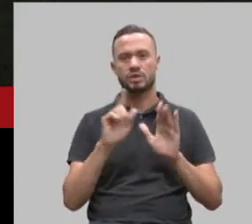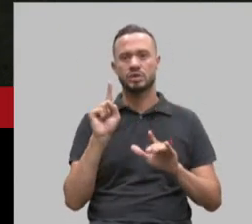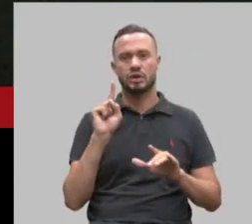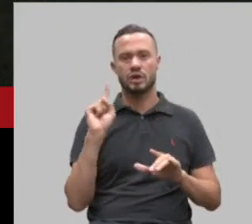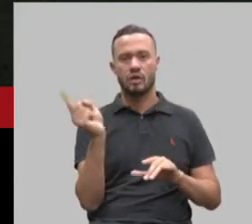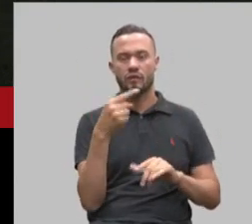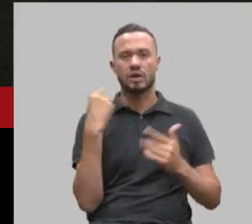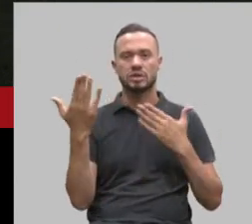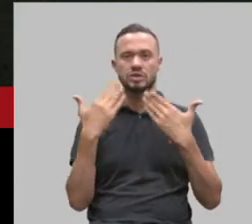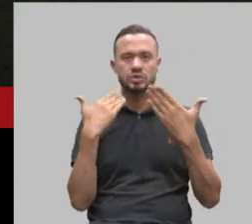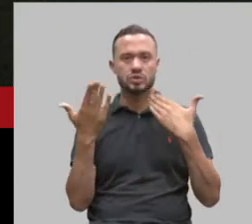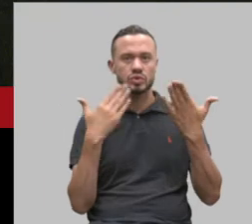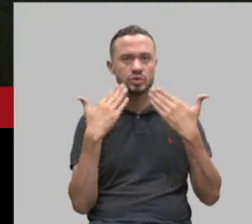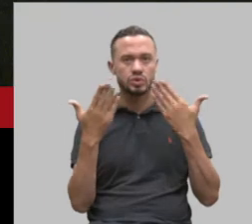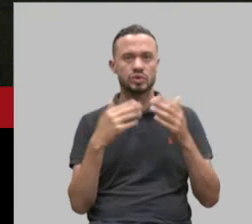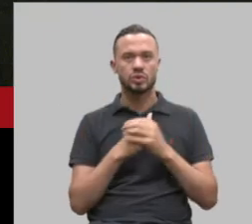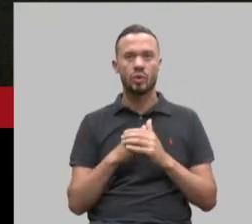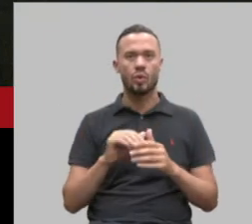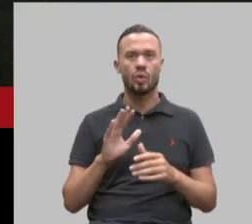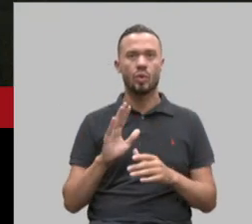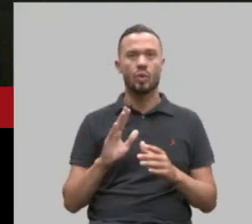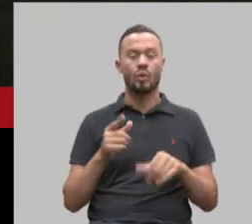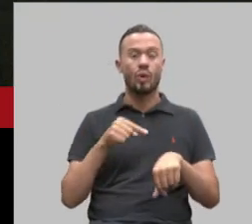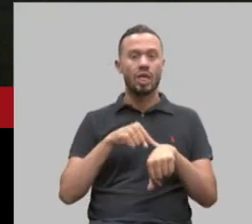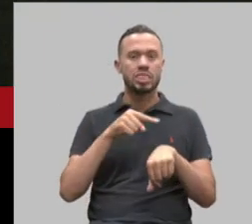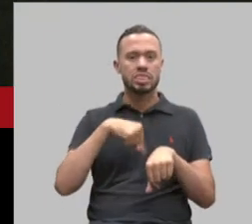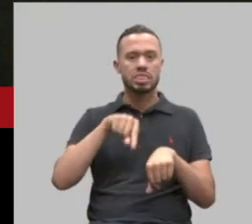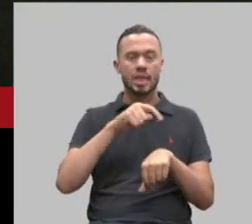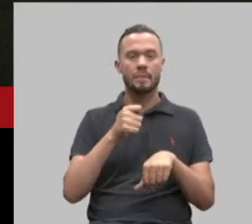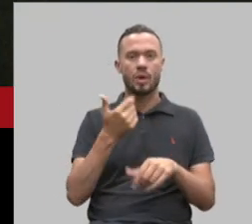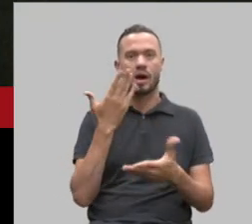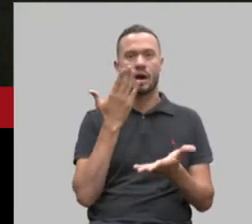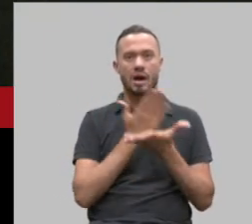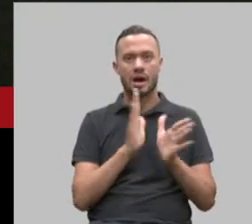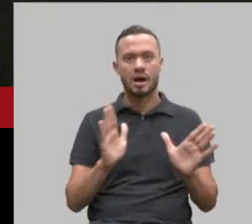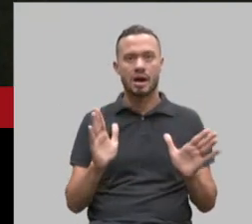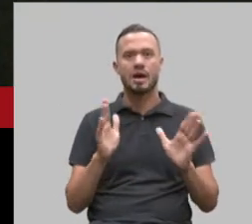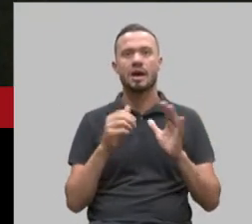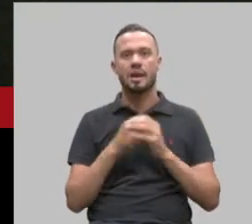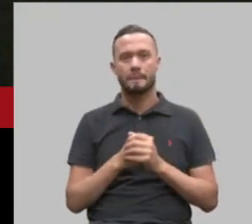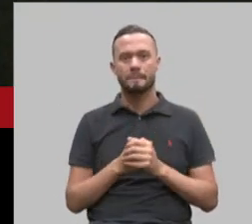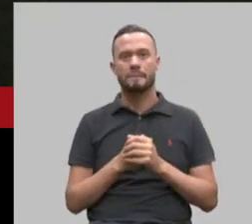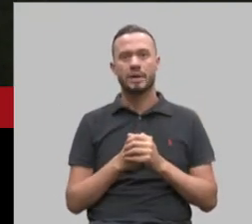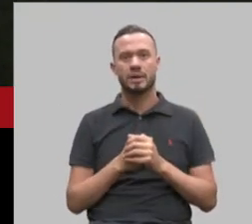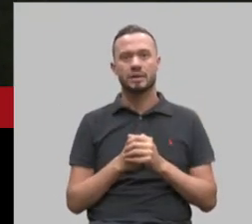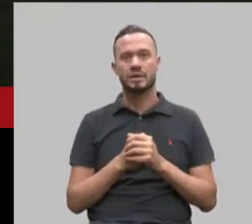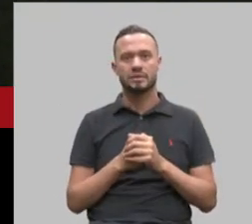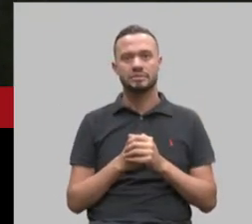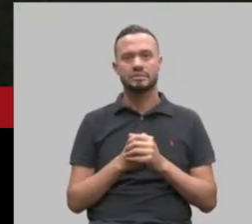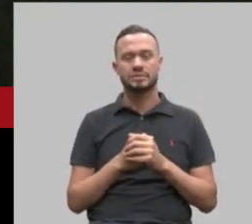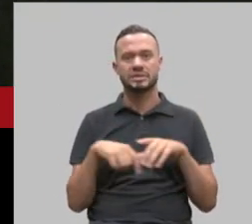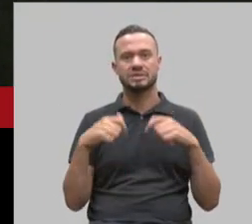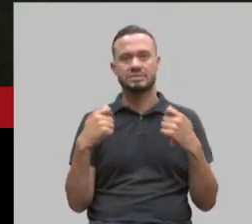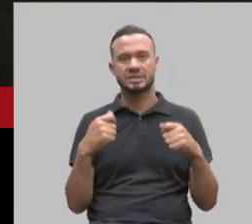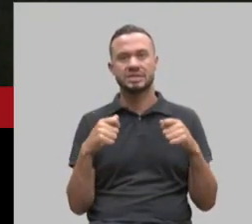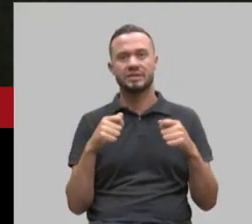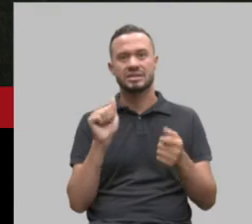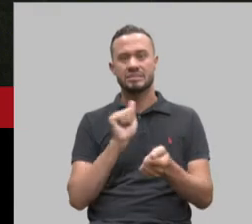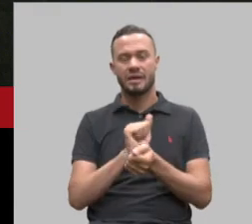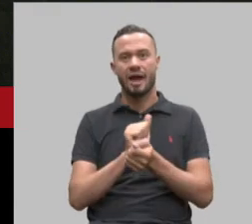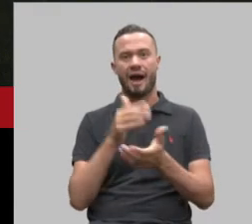debater o tempo está se esgotando né Eh a previsão aí era de nossos trabalhos até